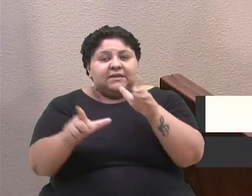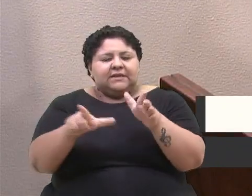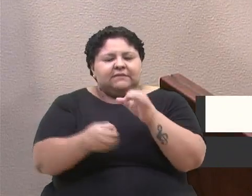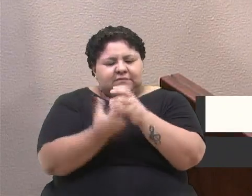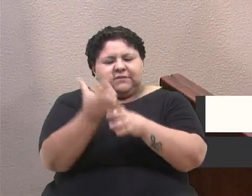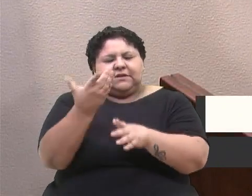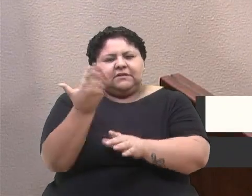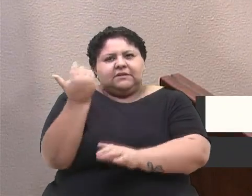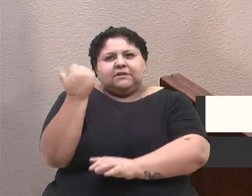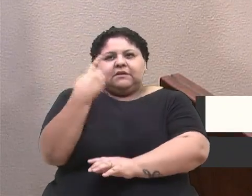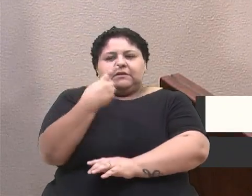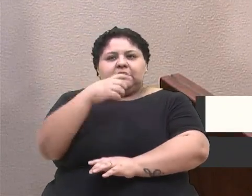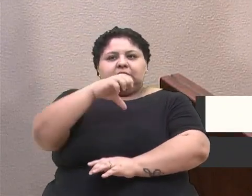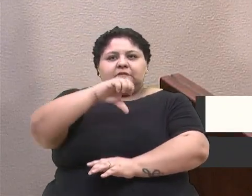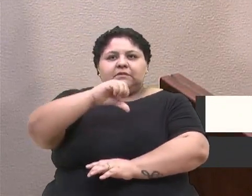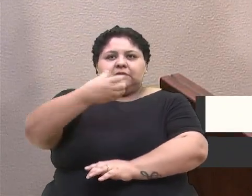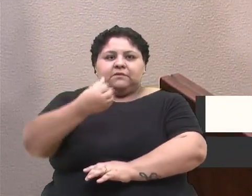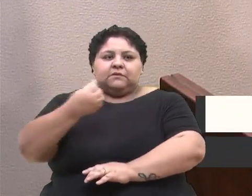1983, então são